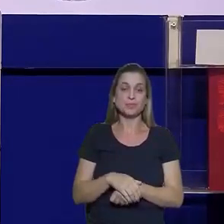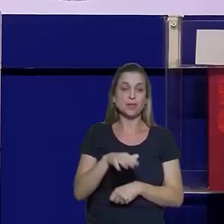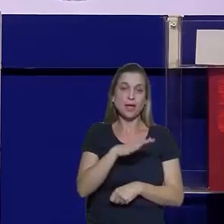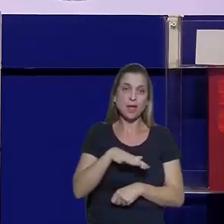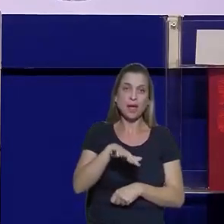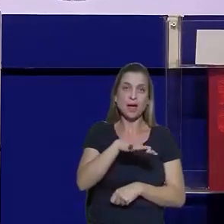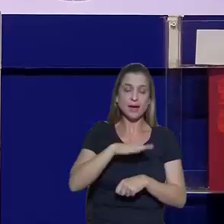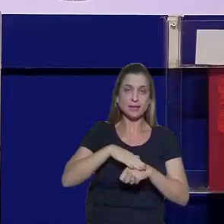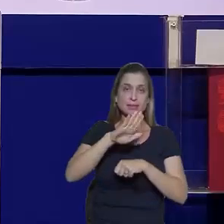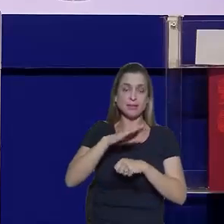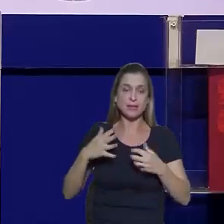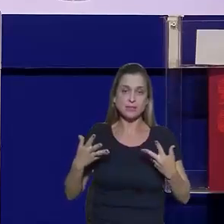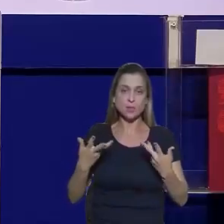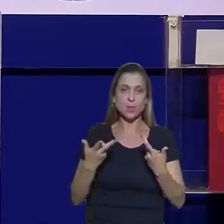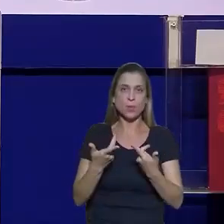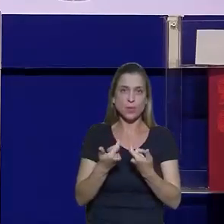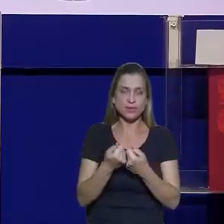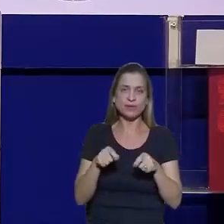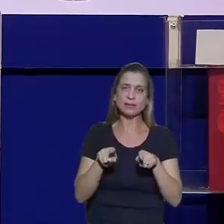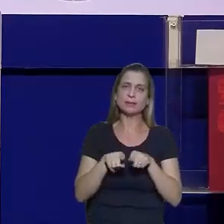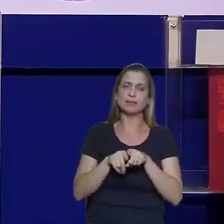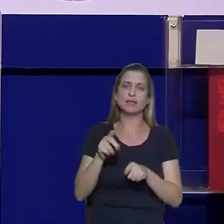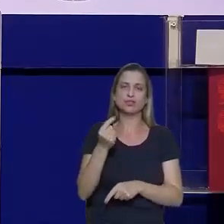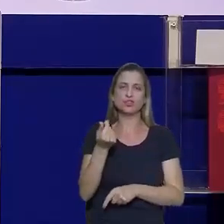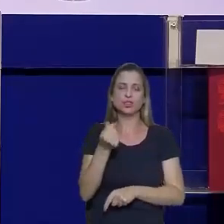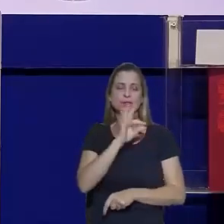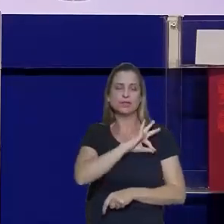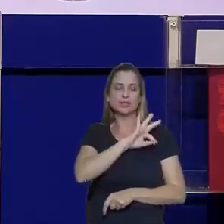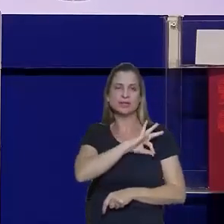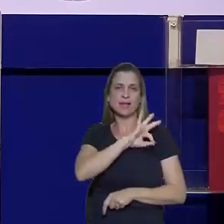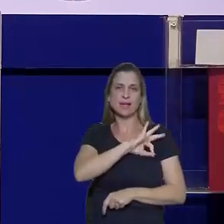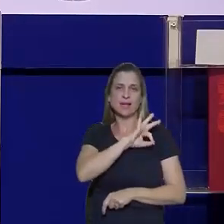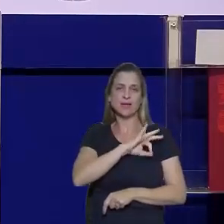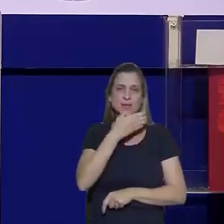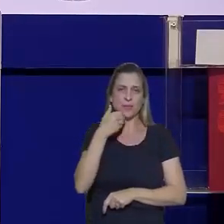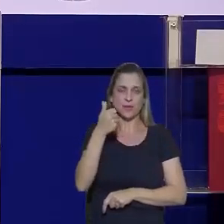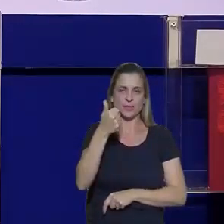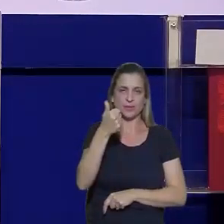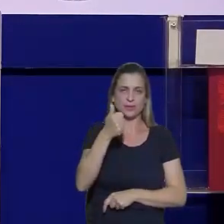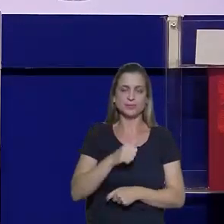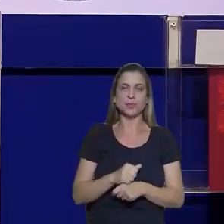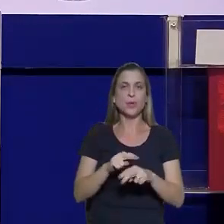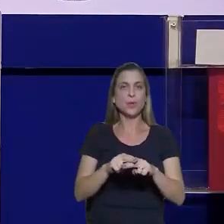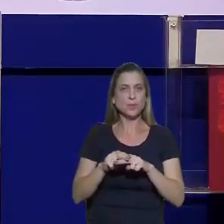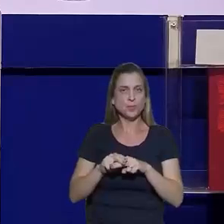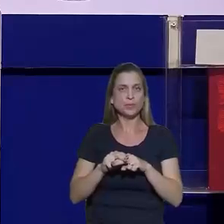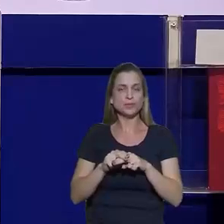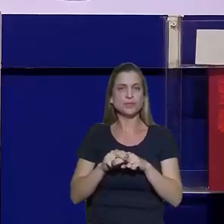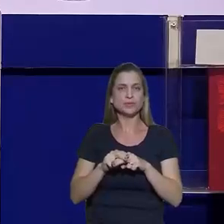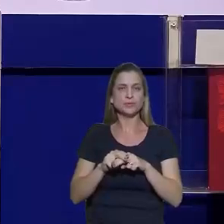mais qualificadas e também com melhor remuneração. Então, por isso que eu fui